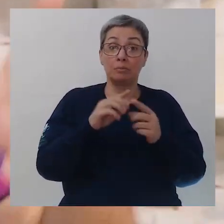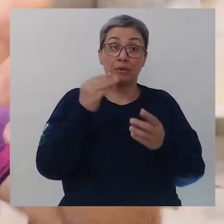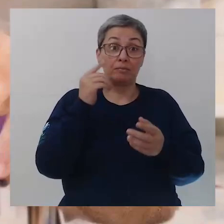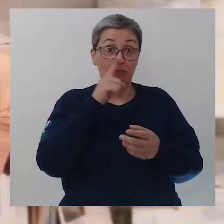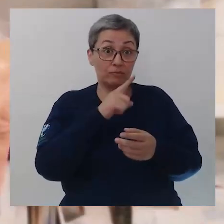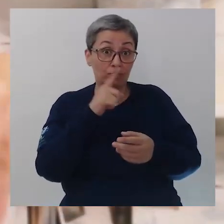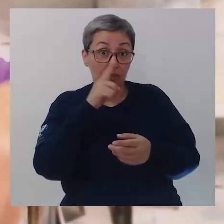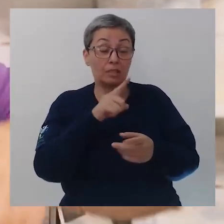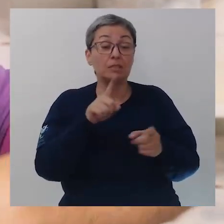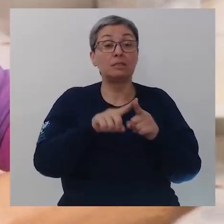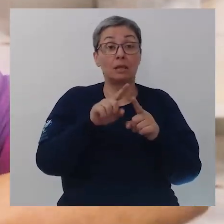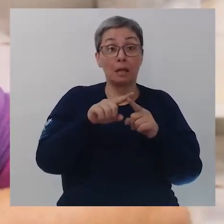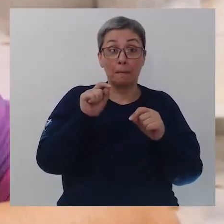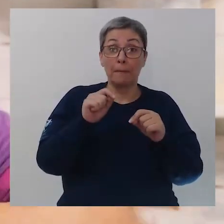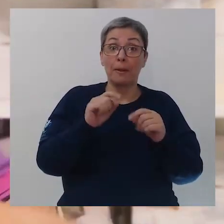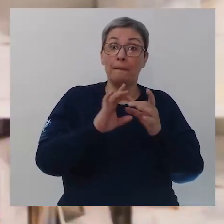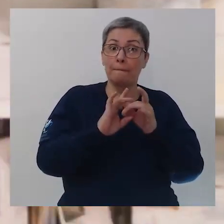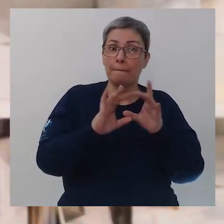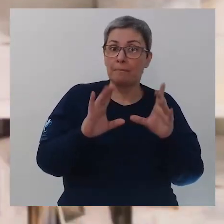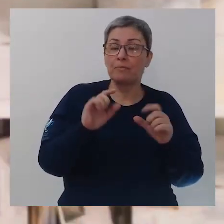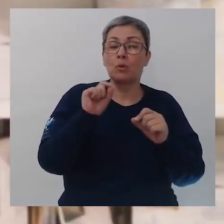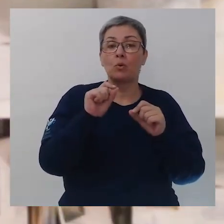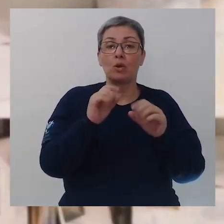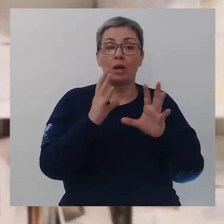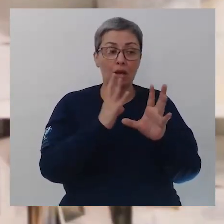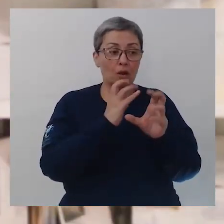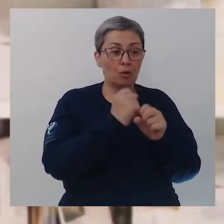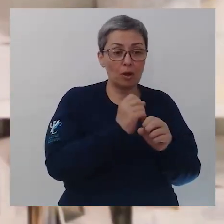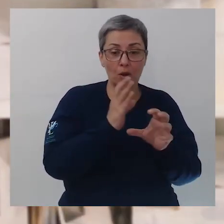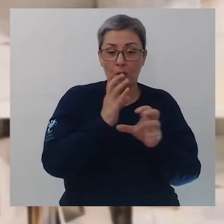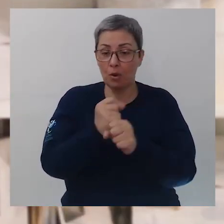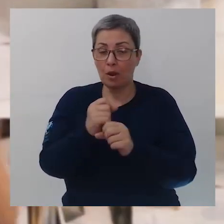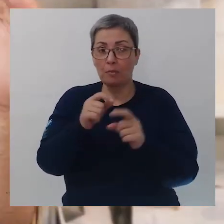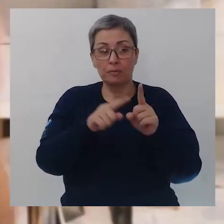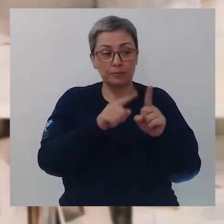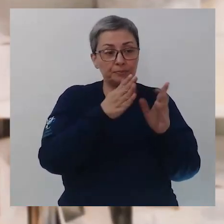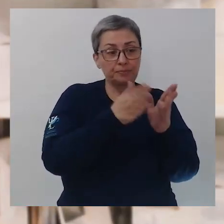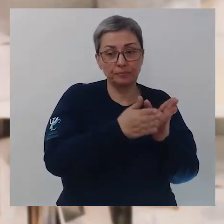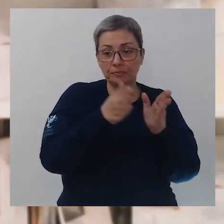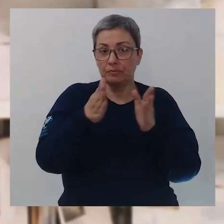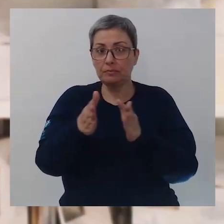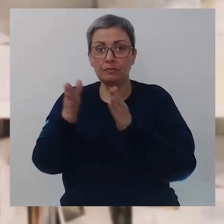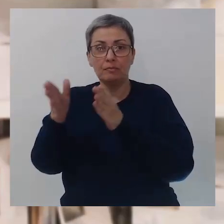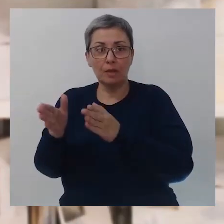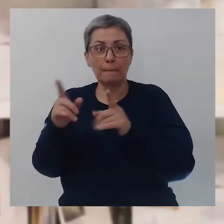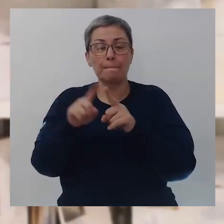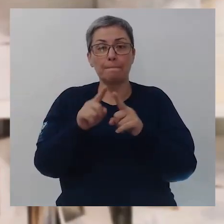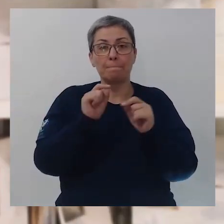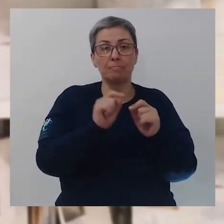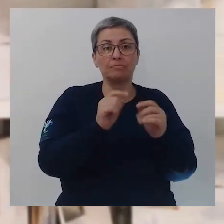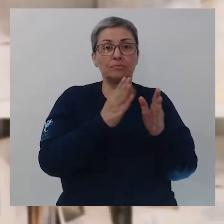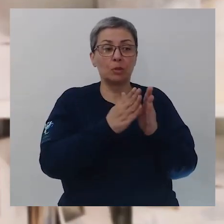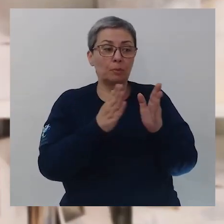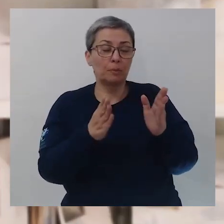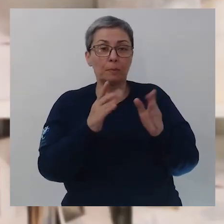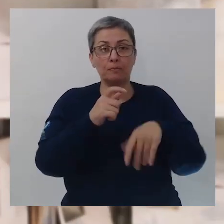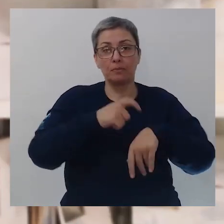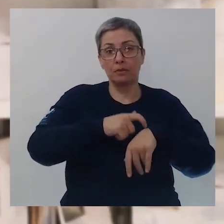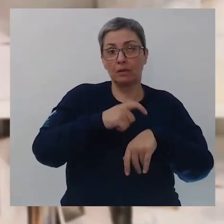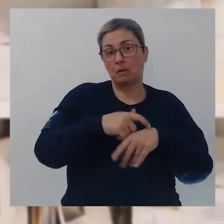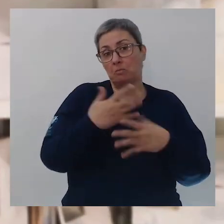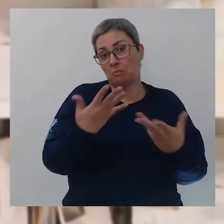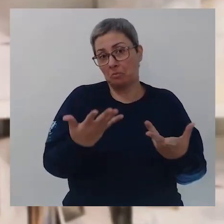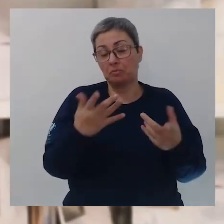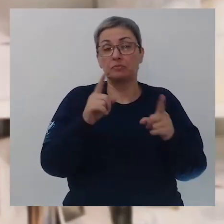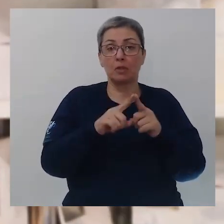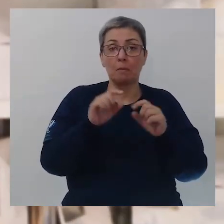né? Permite agrupar os dados em intervalos, né? Para você poder ver melhor.